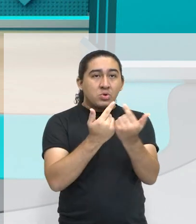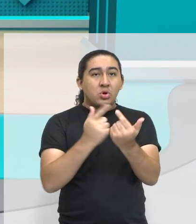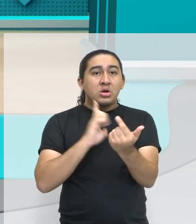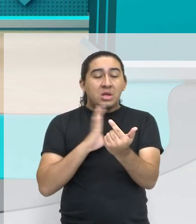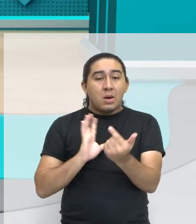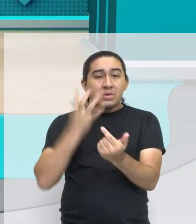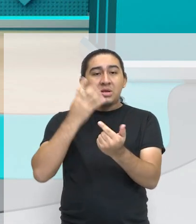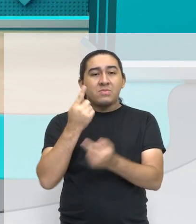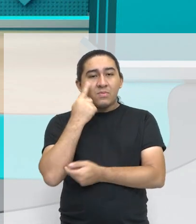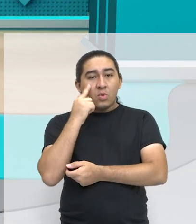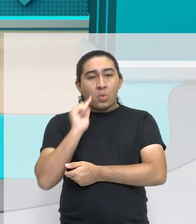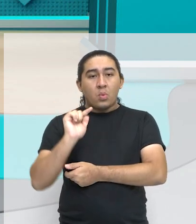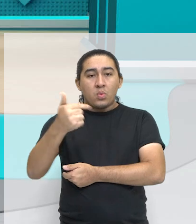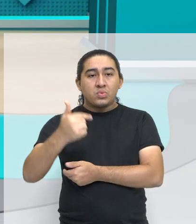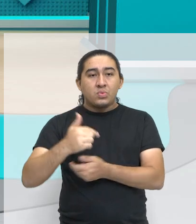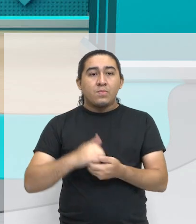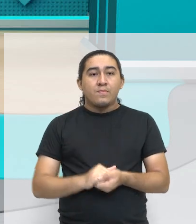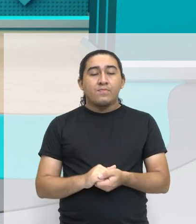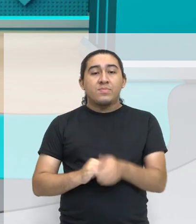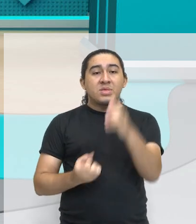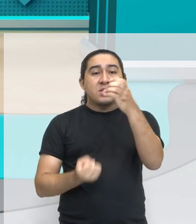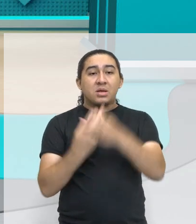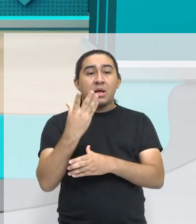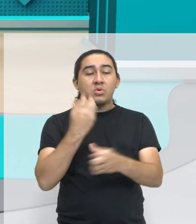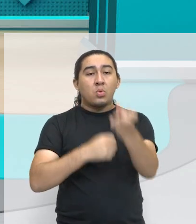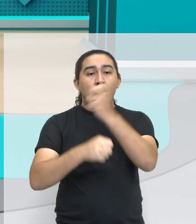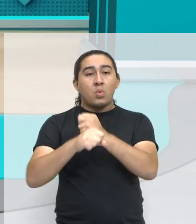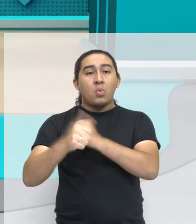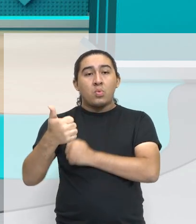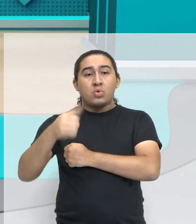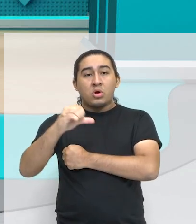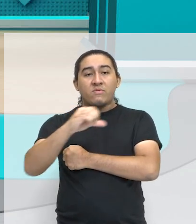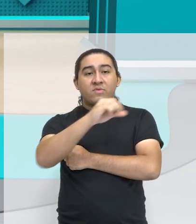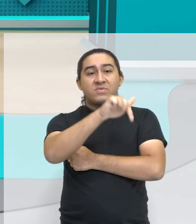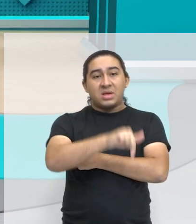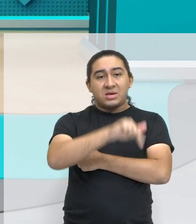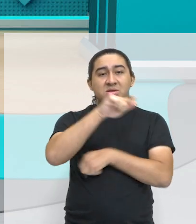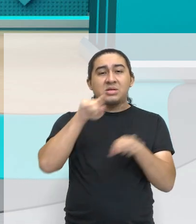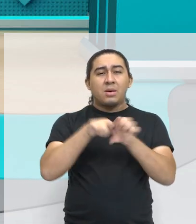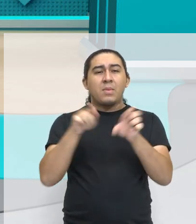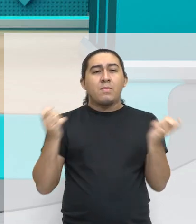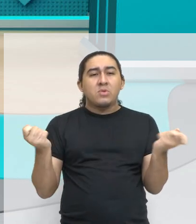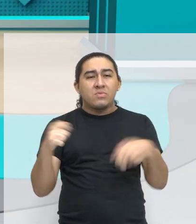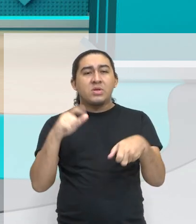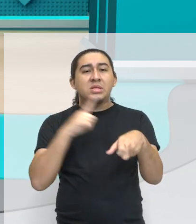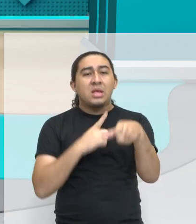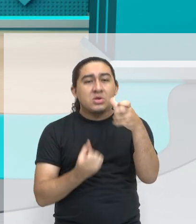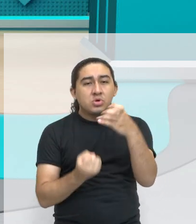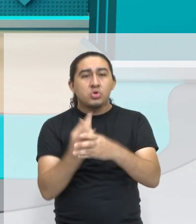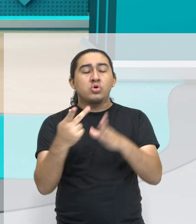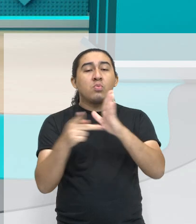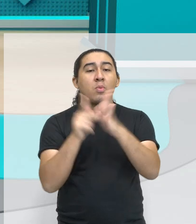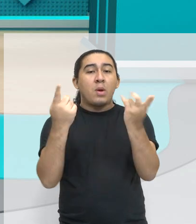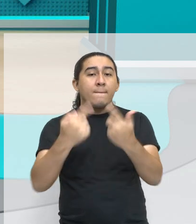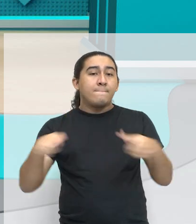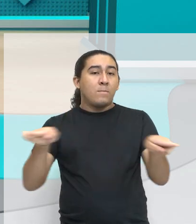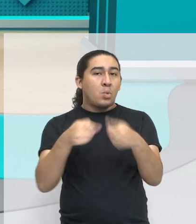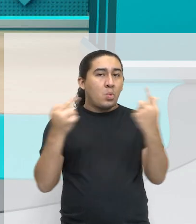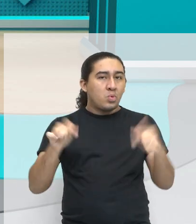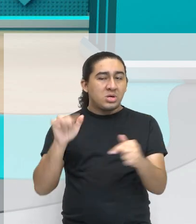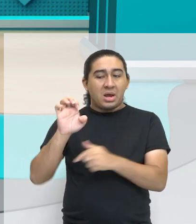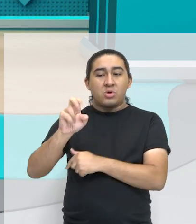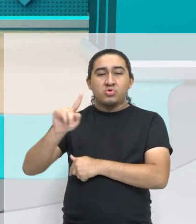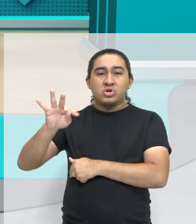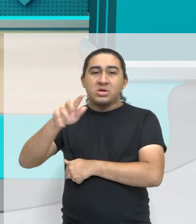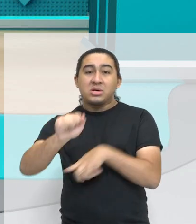Vamos ver outro. Criado em 1997 para atender ao programa de música erudita